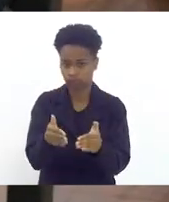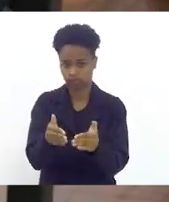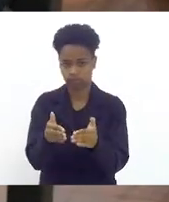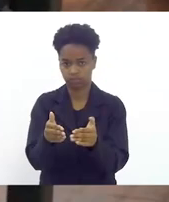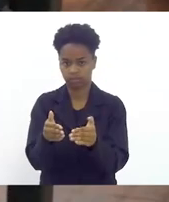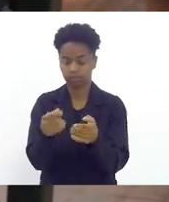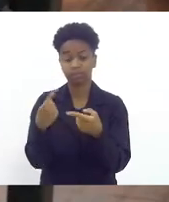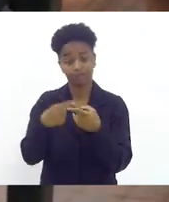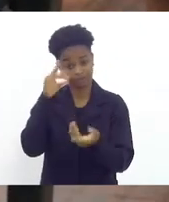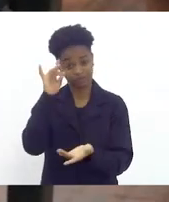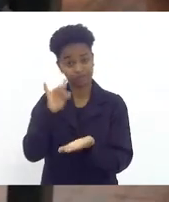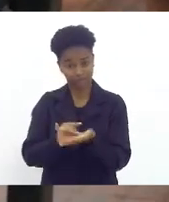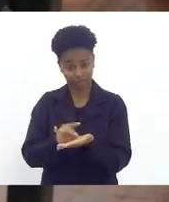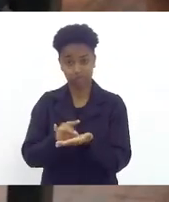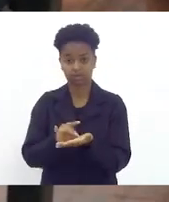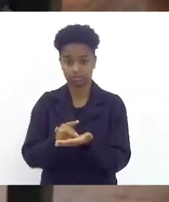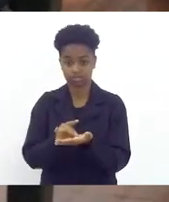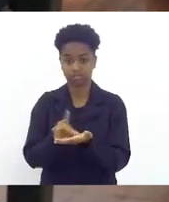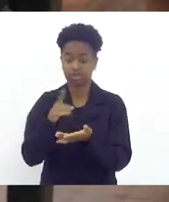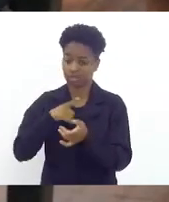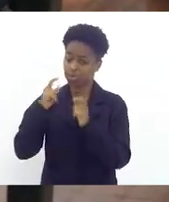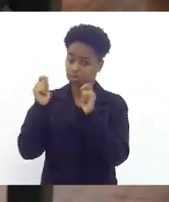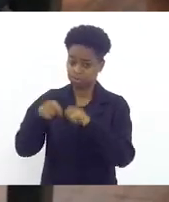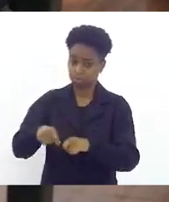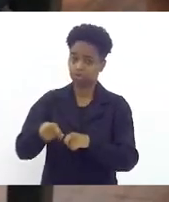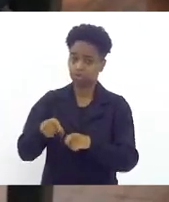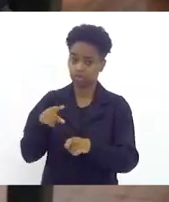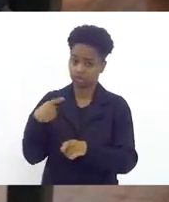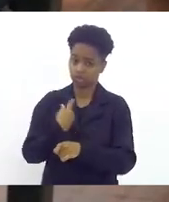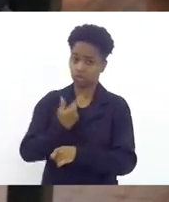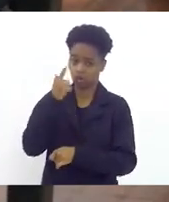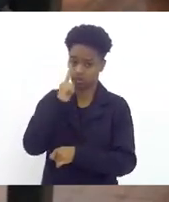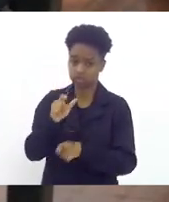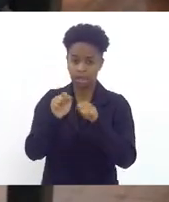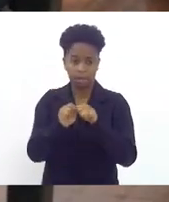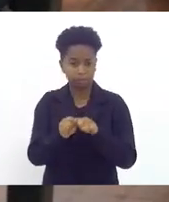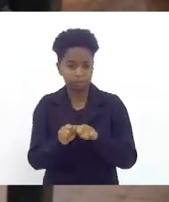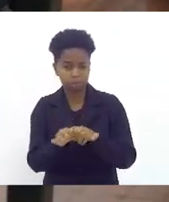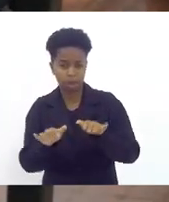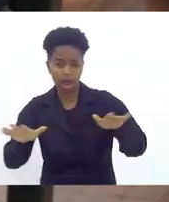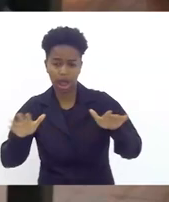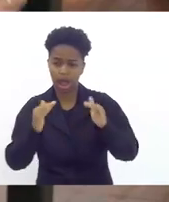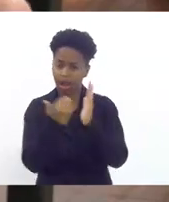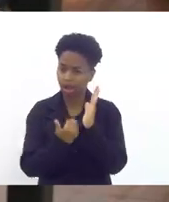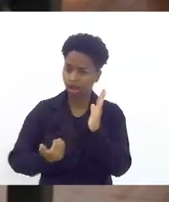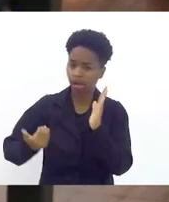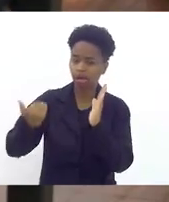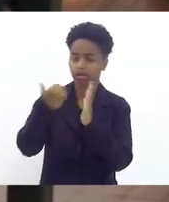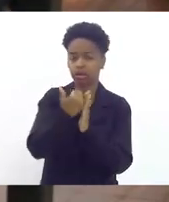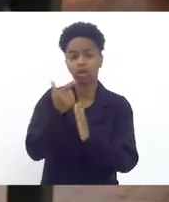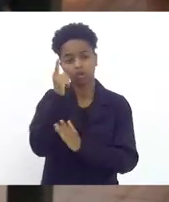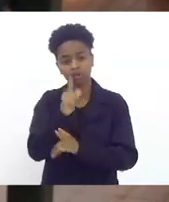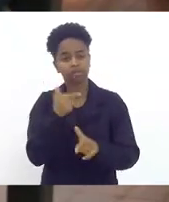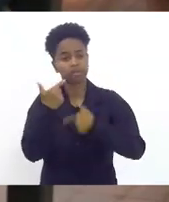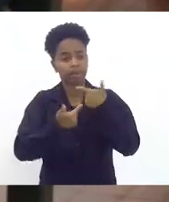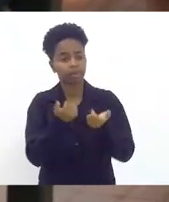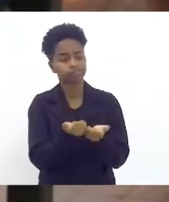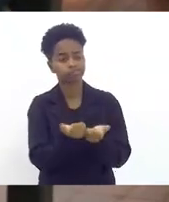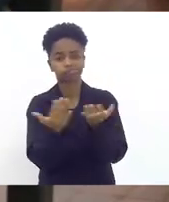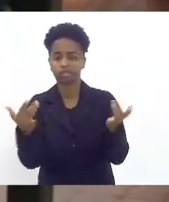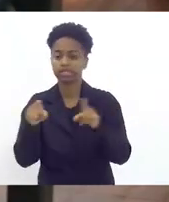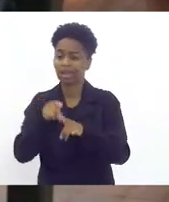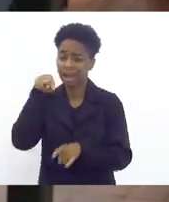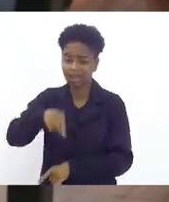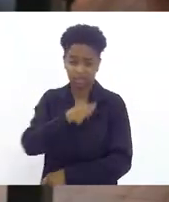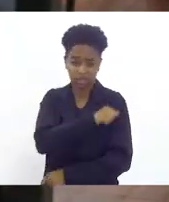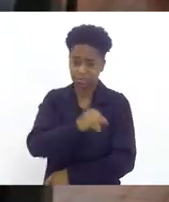Porque de fato Há uma possibilidade real da gente ganhar escala gerar emprego e renda e no estado do Rio de Janeiro mais